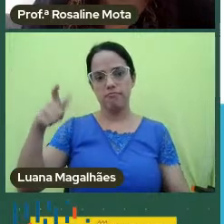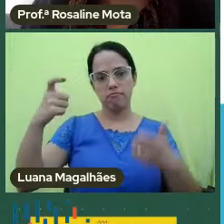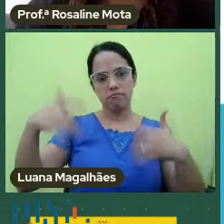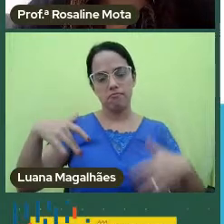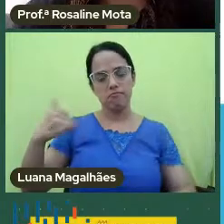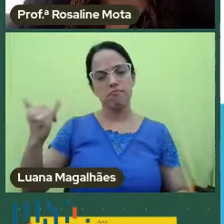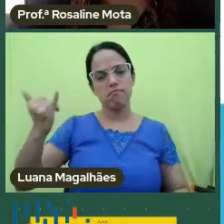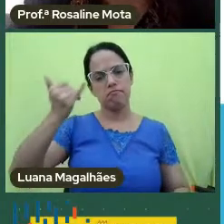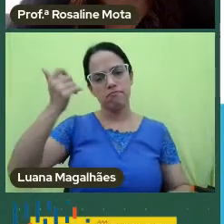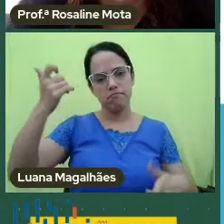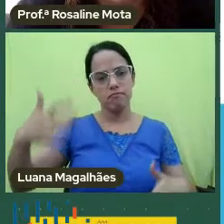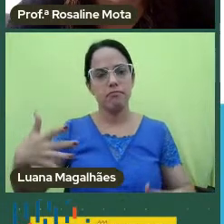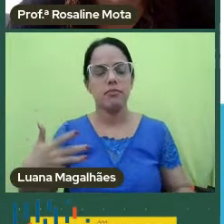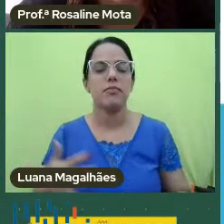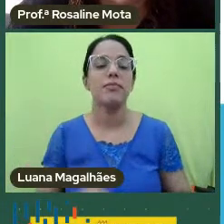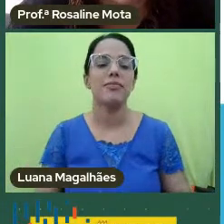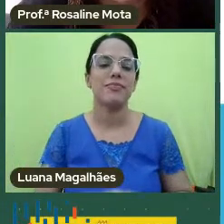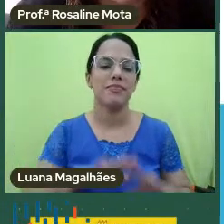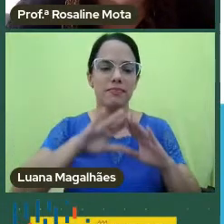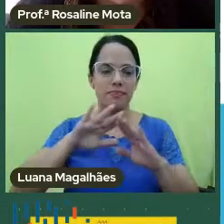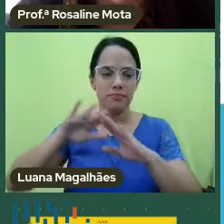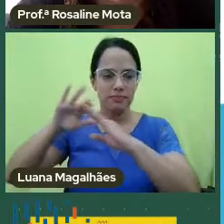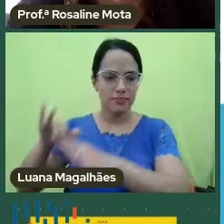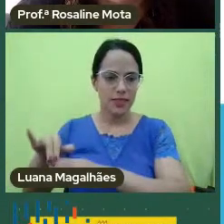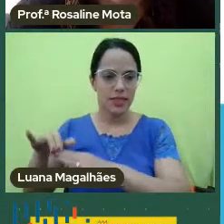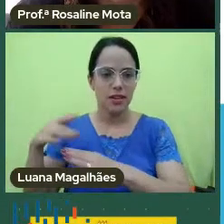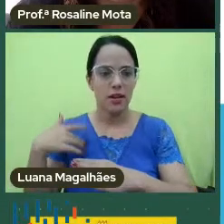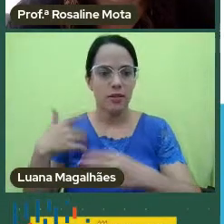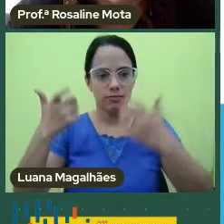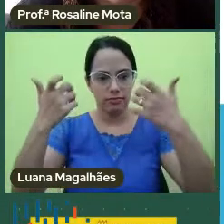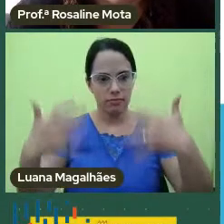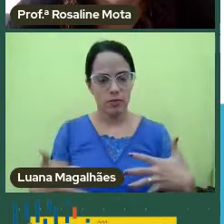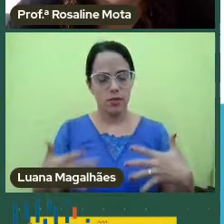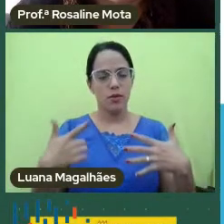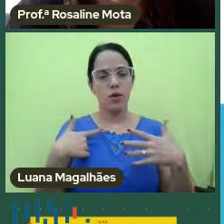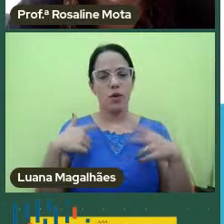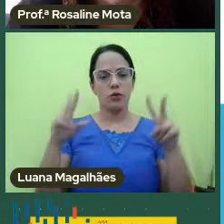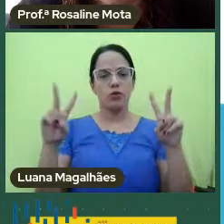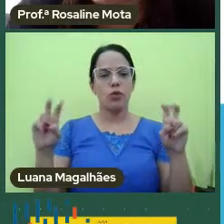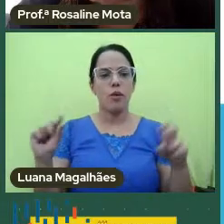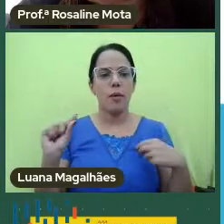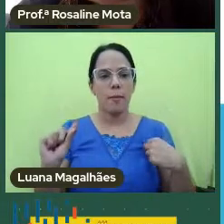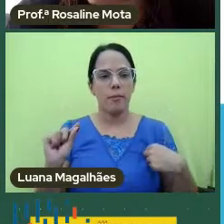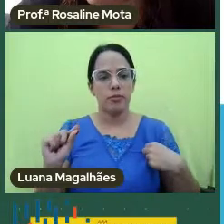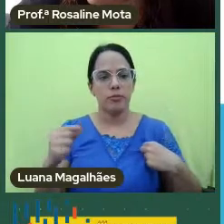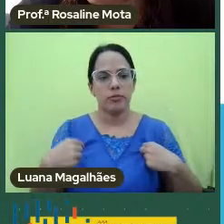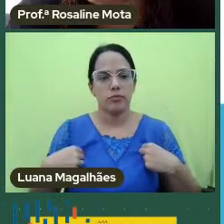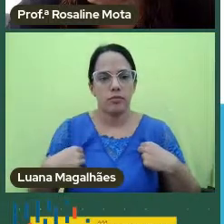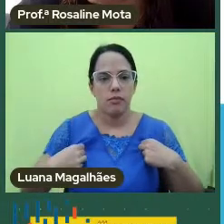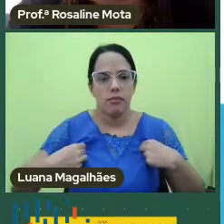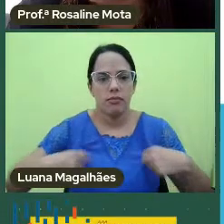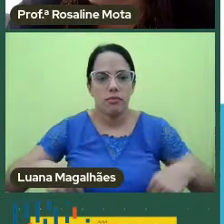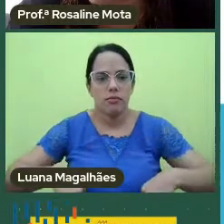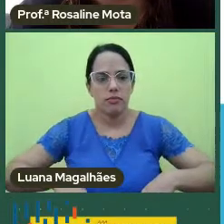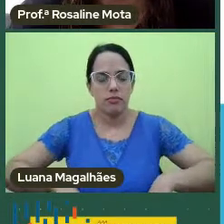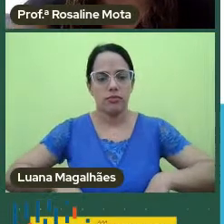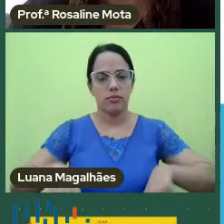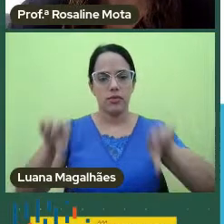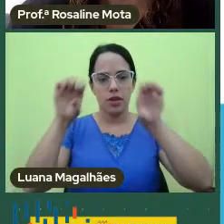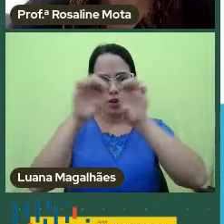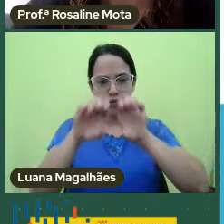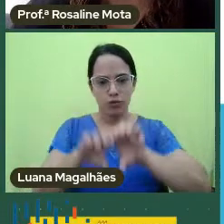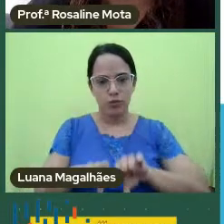Bom, mas eu vim conversar com vocês um pouquinho sobre a estruturação da